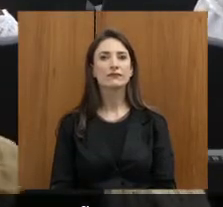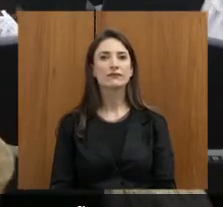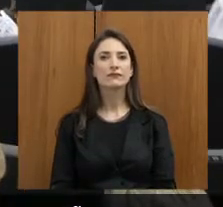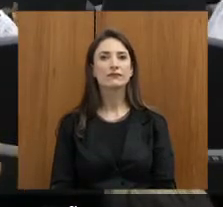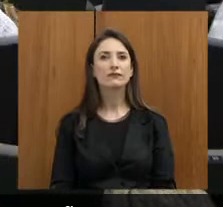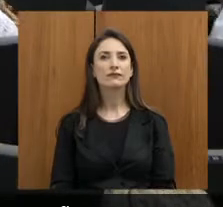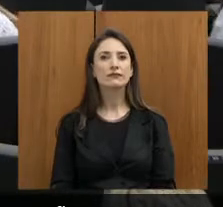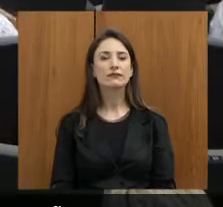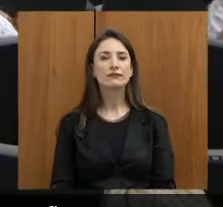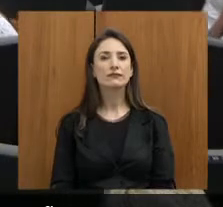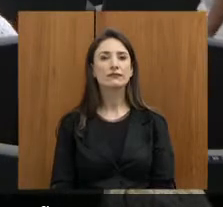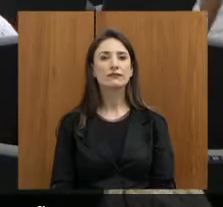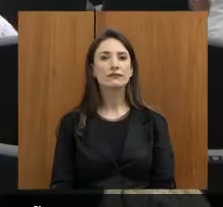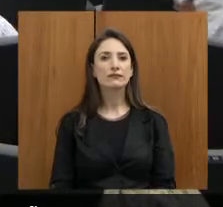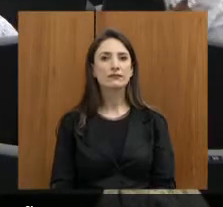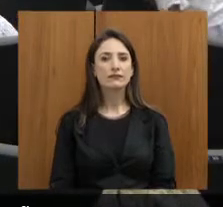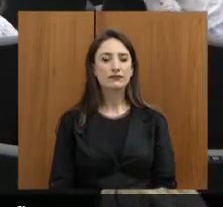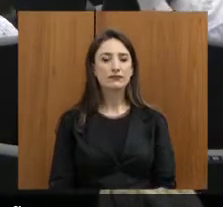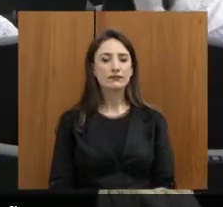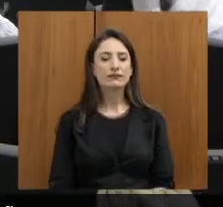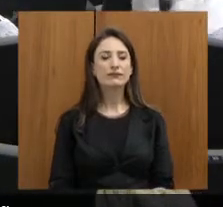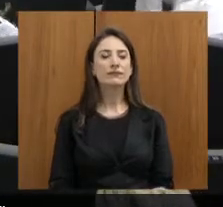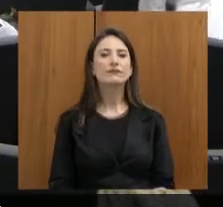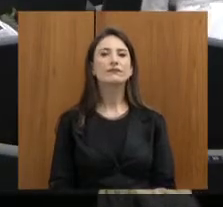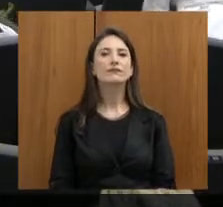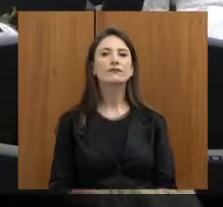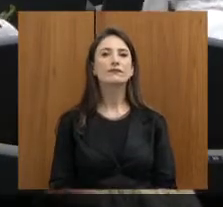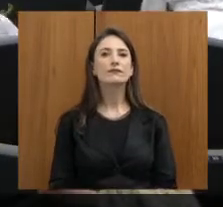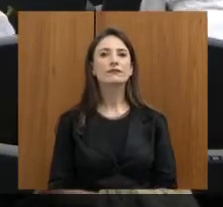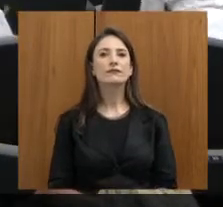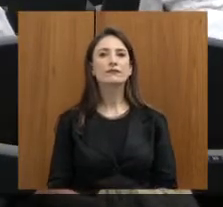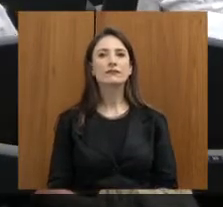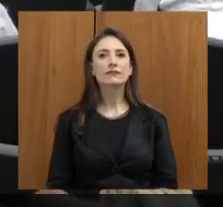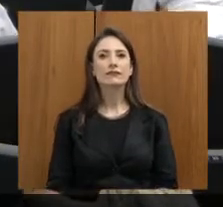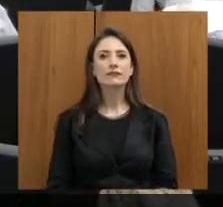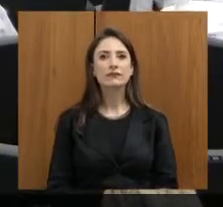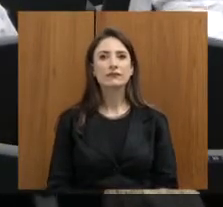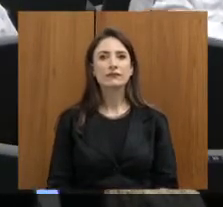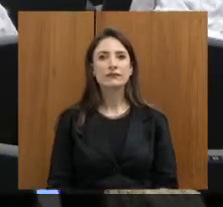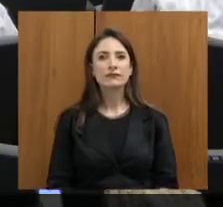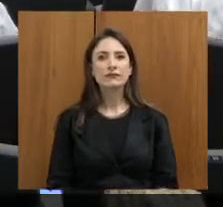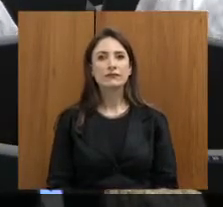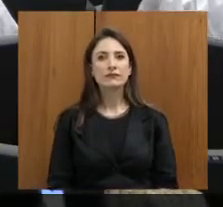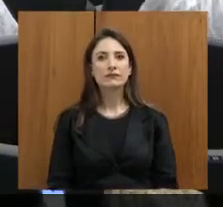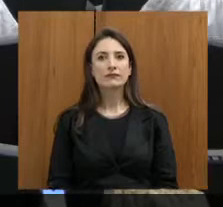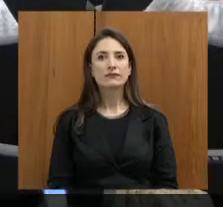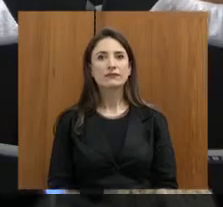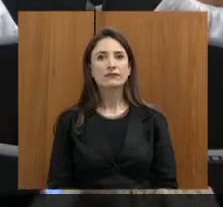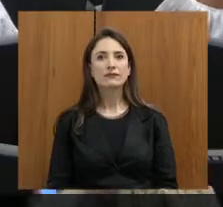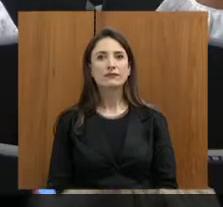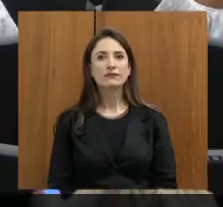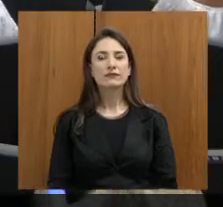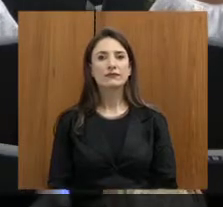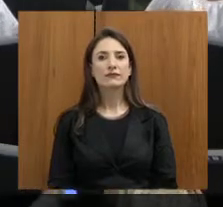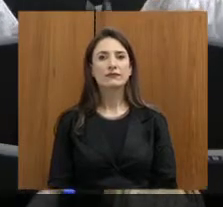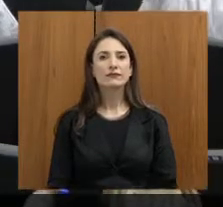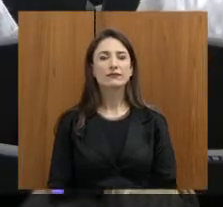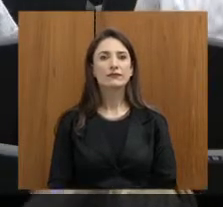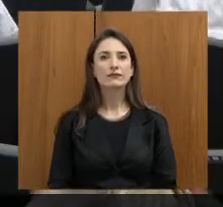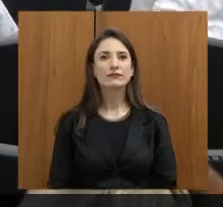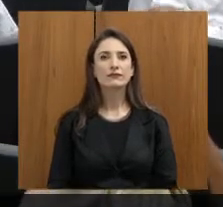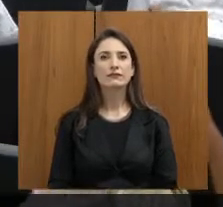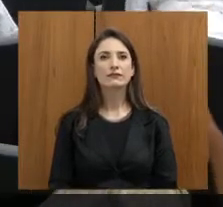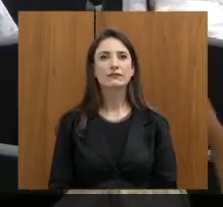cocici queler ele africana Congo pacani só com